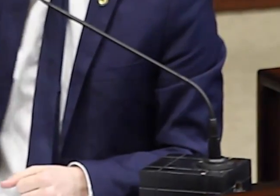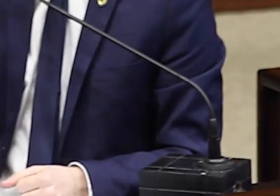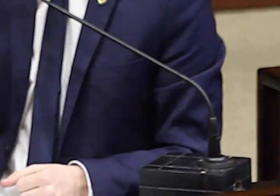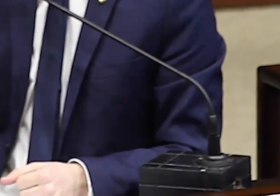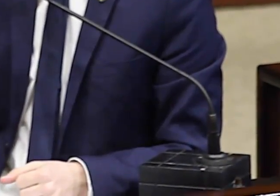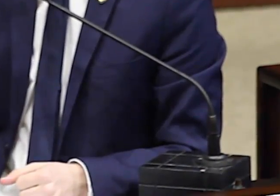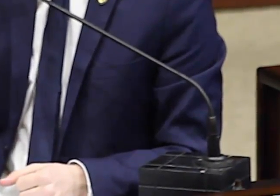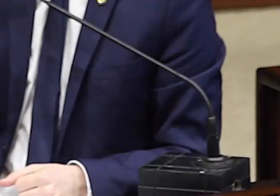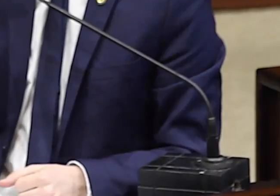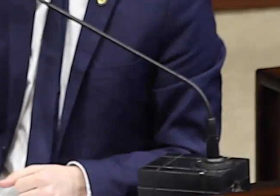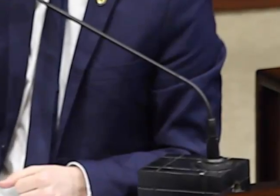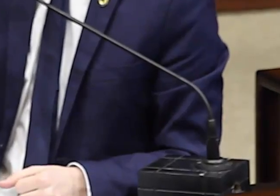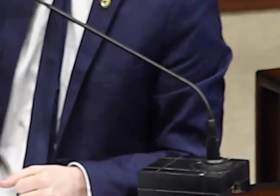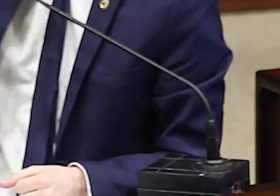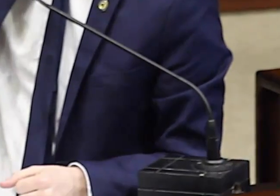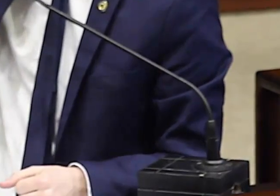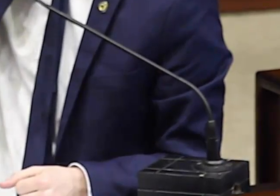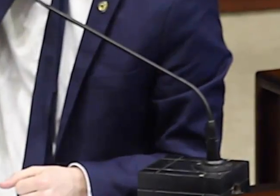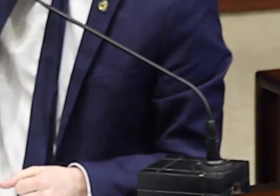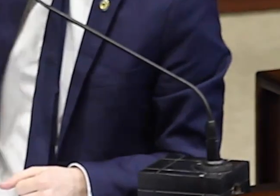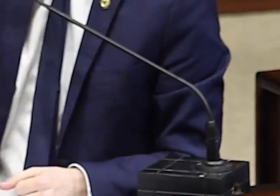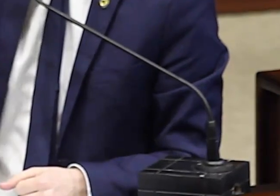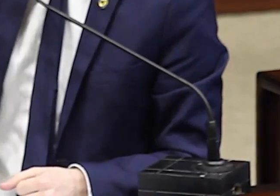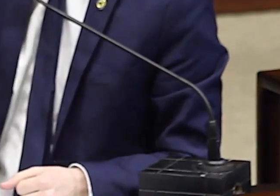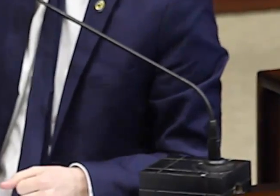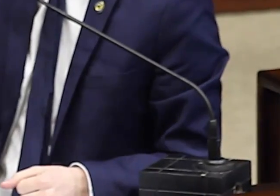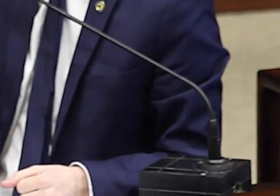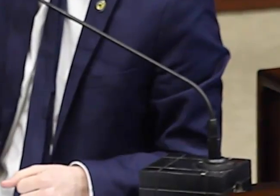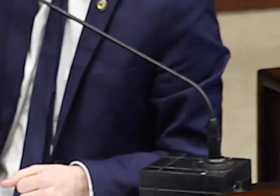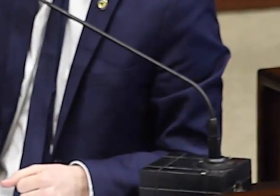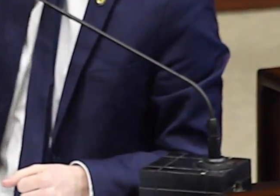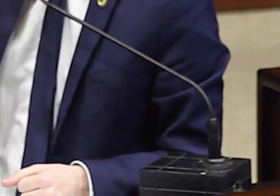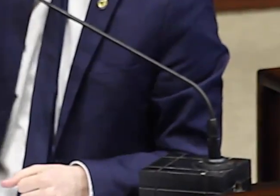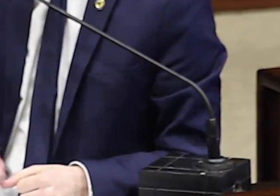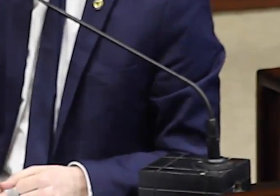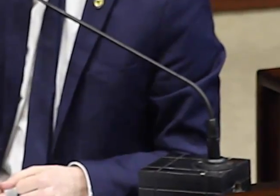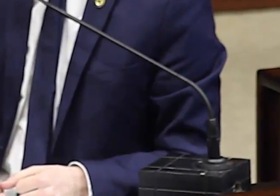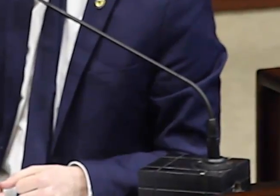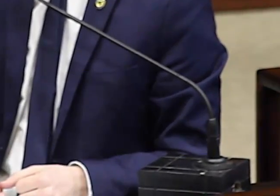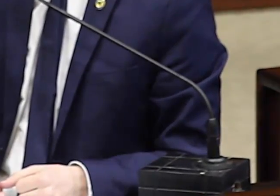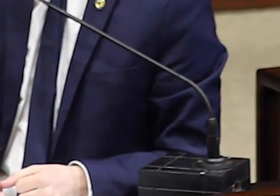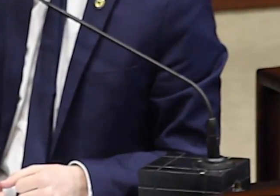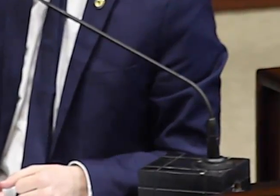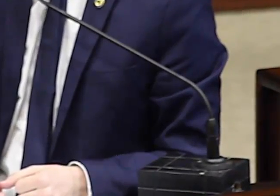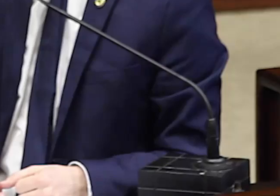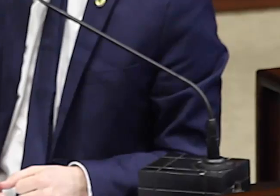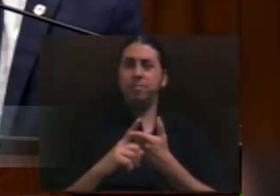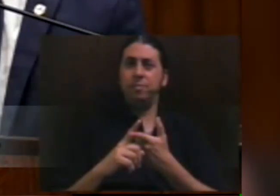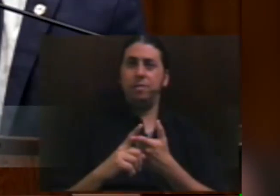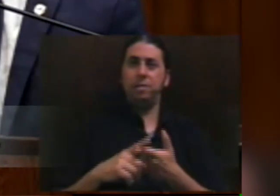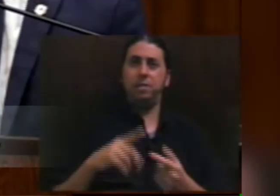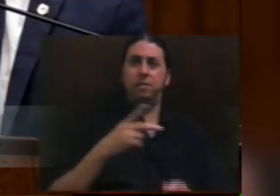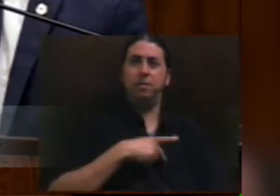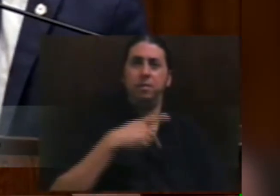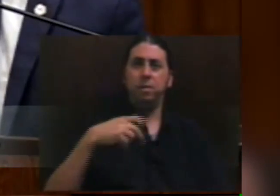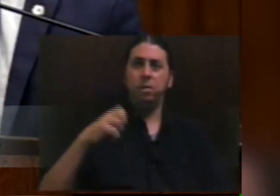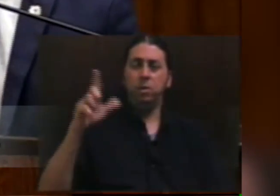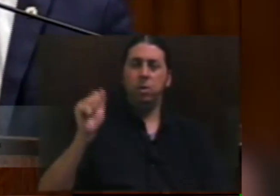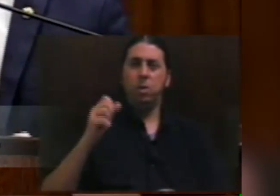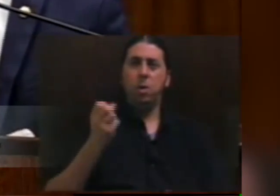que não concordava com isso. Esta é a hipocrisia do PT Mirim, digo, do PSOL,